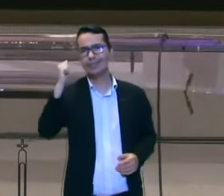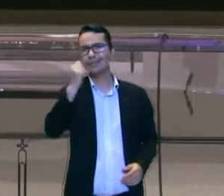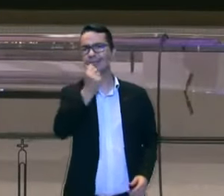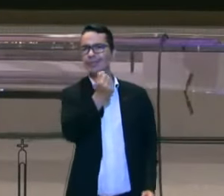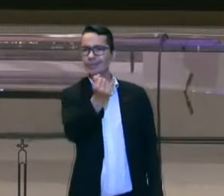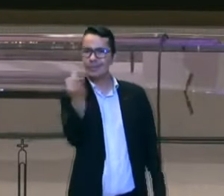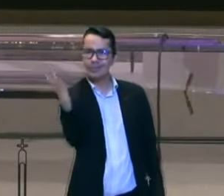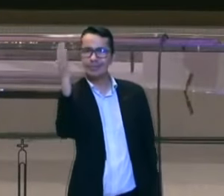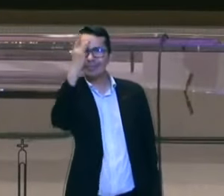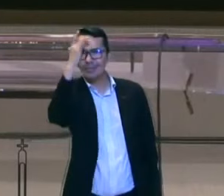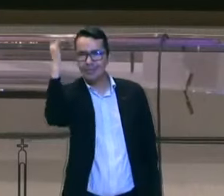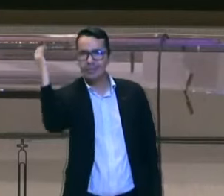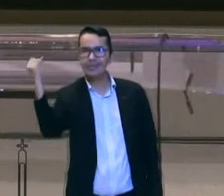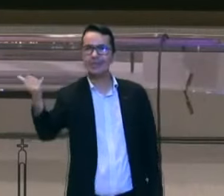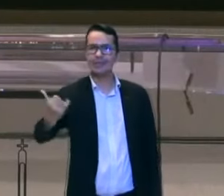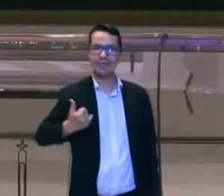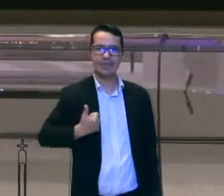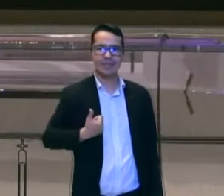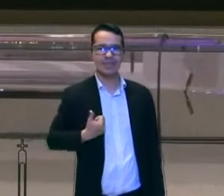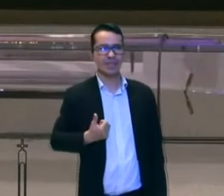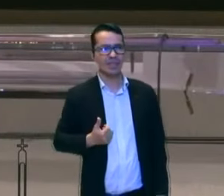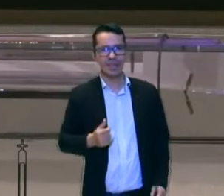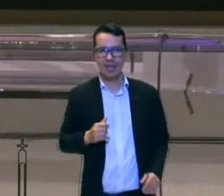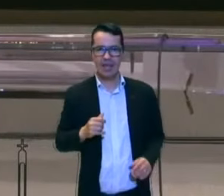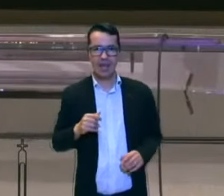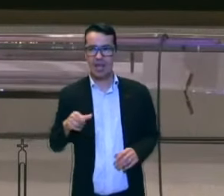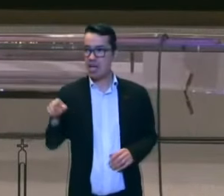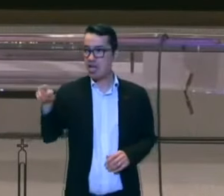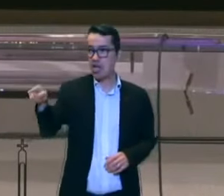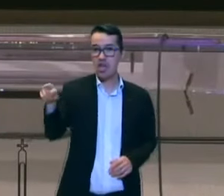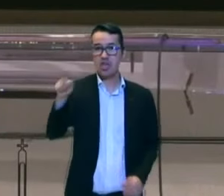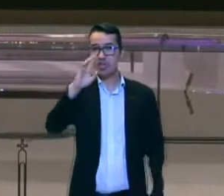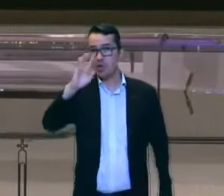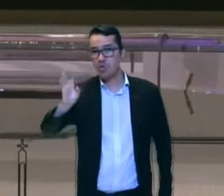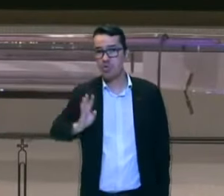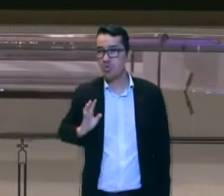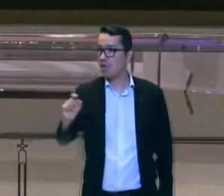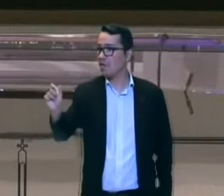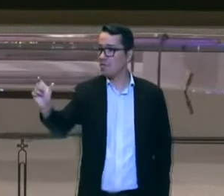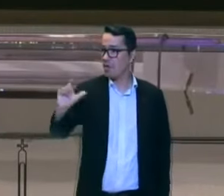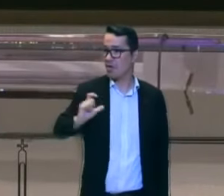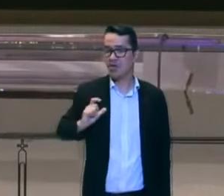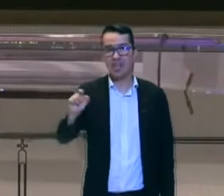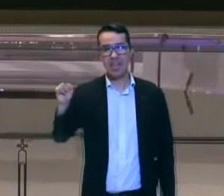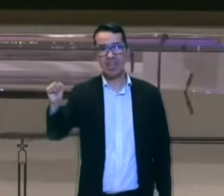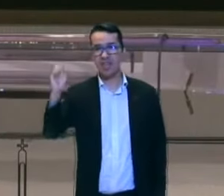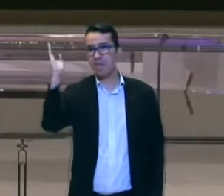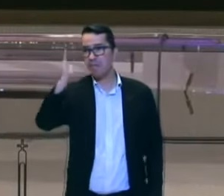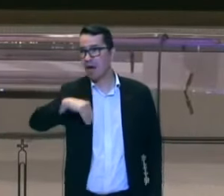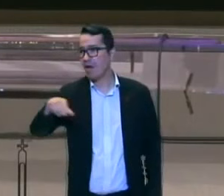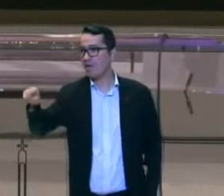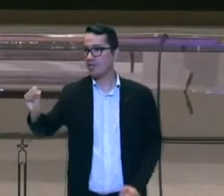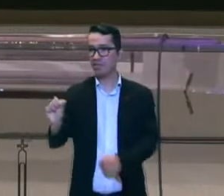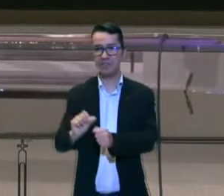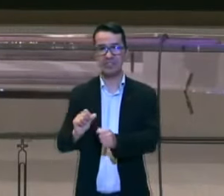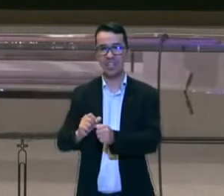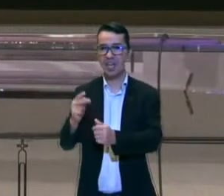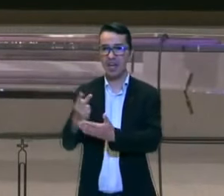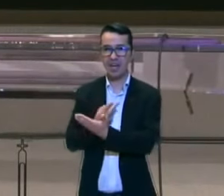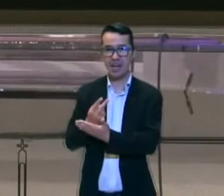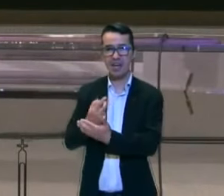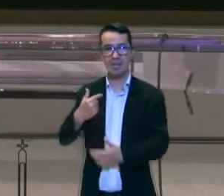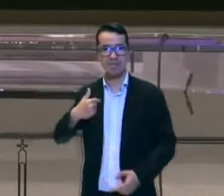E ela é uma arma do inimigo perigosa, porque é como um ferrão que